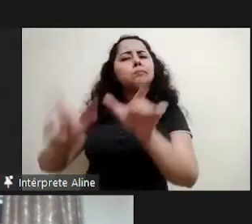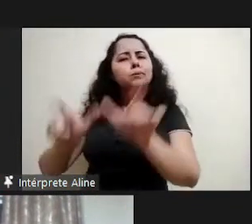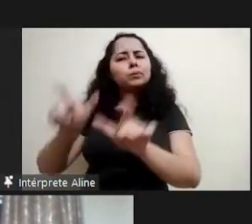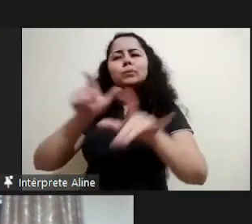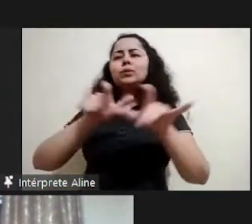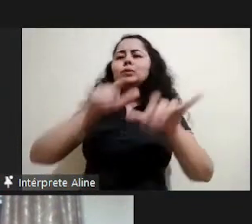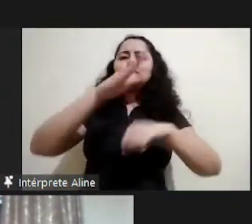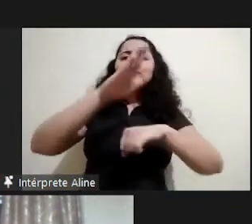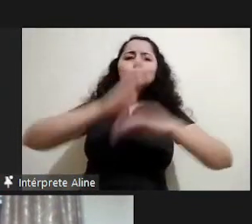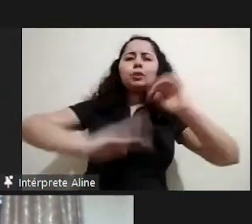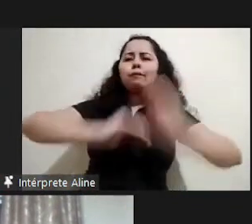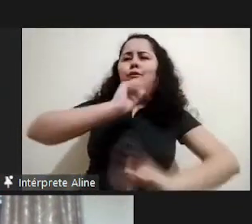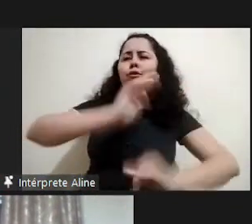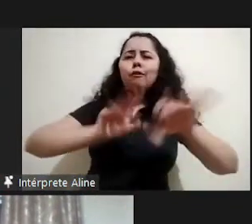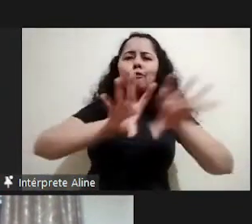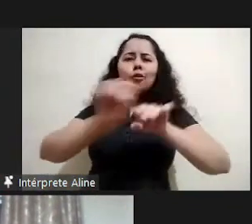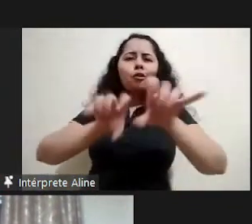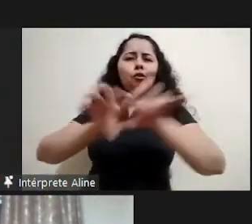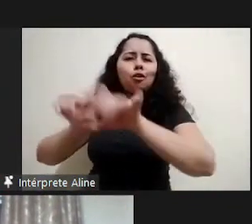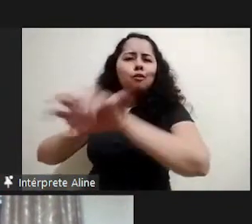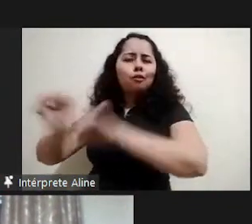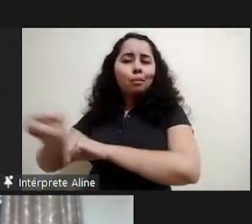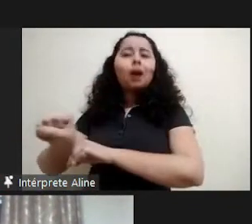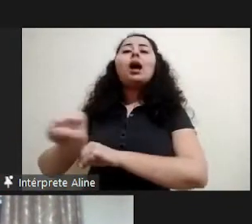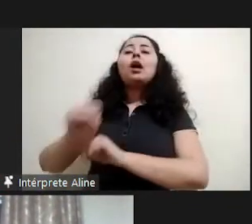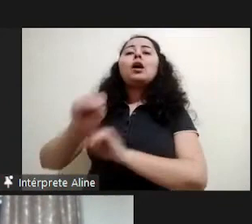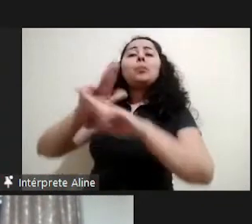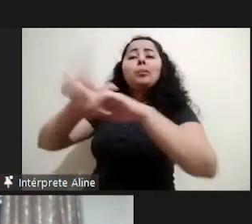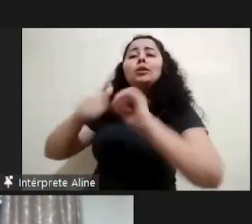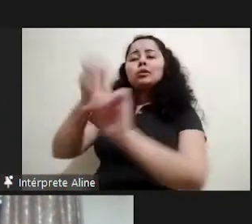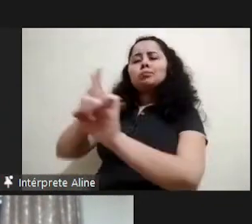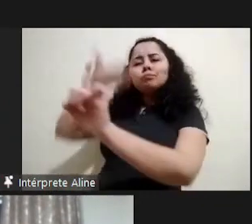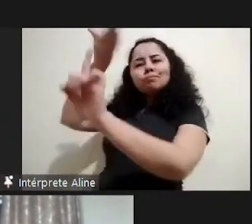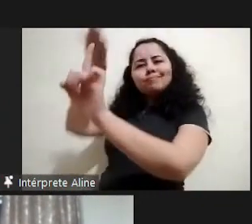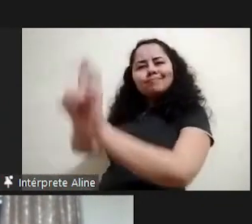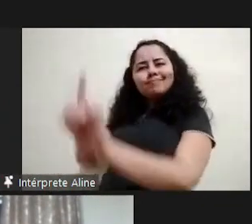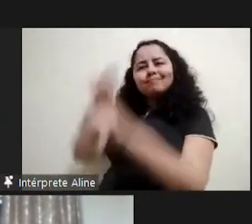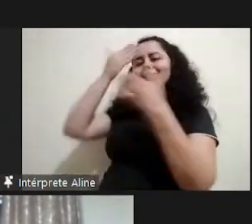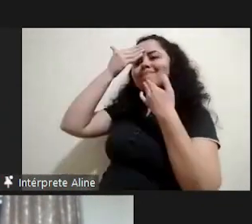mérito, admiração e eterna gratidão.